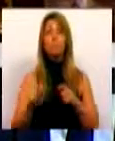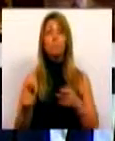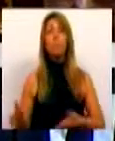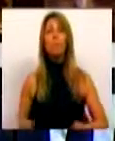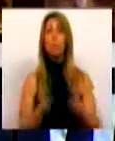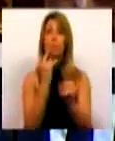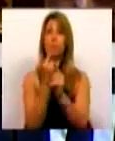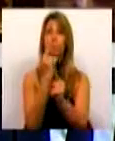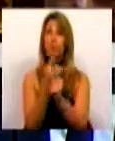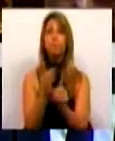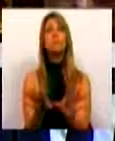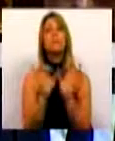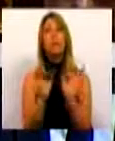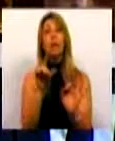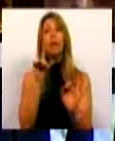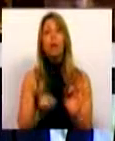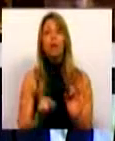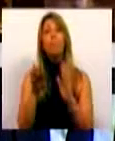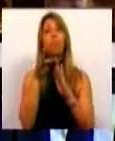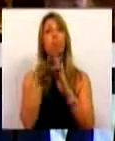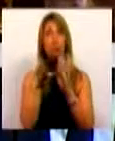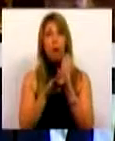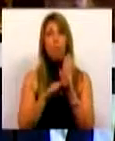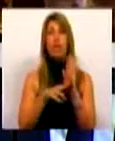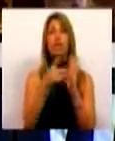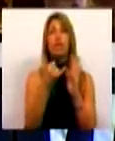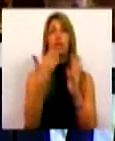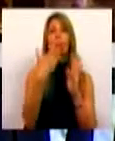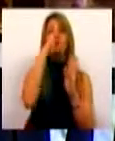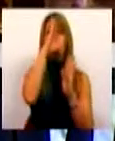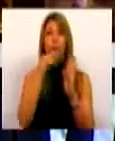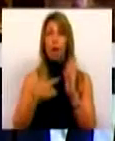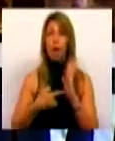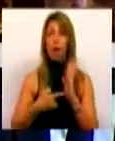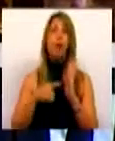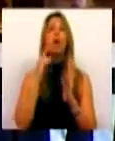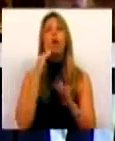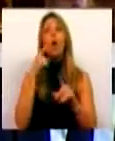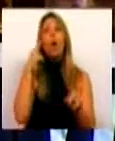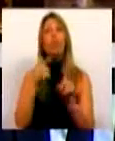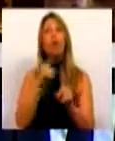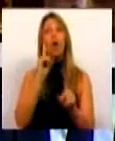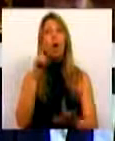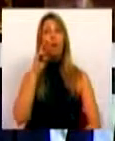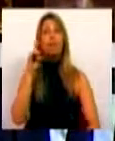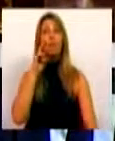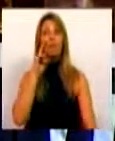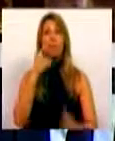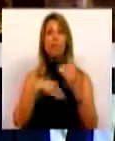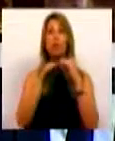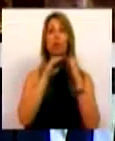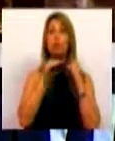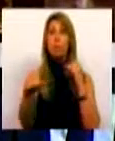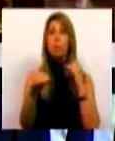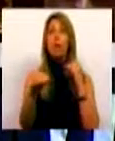orientação consta igualmente do programa do 21º Governo no propósito de defesa da